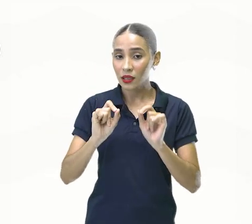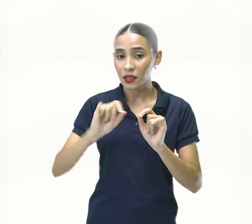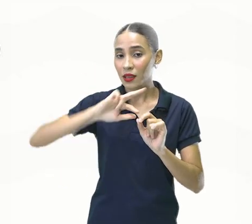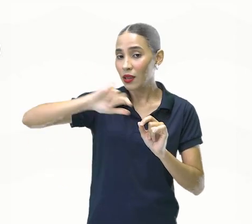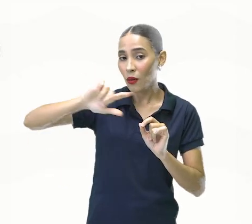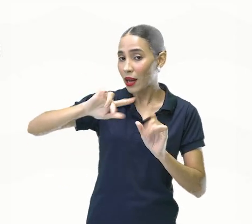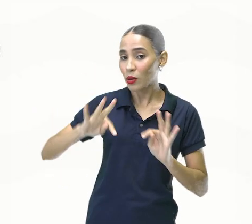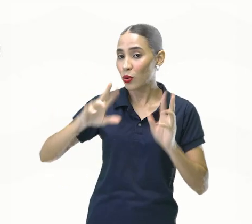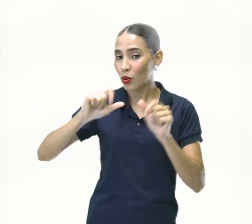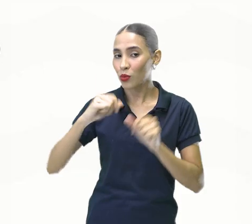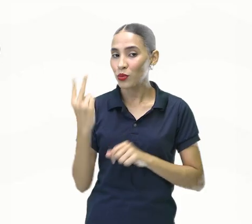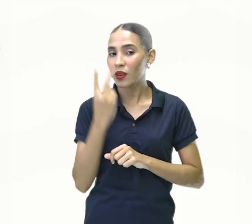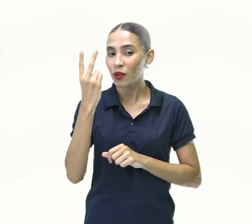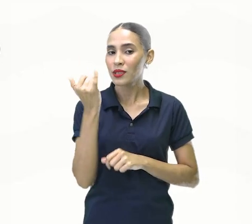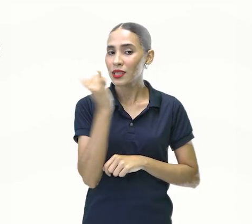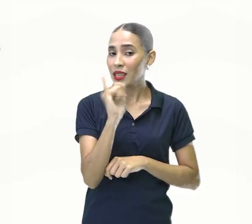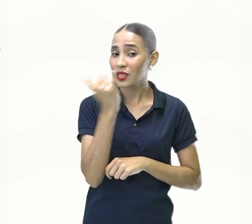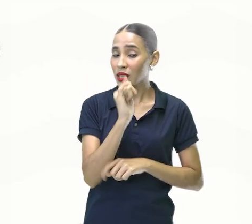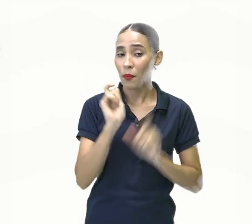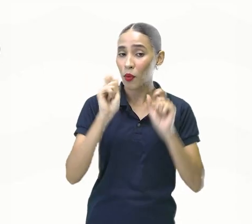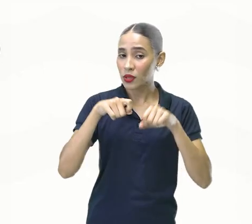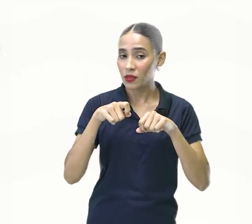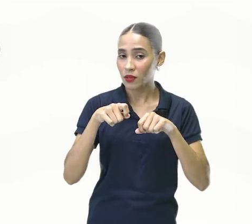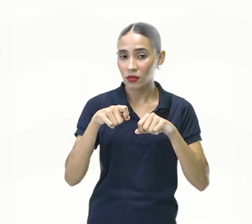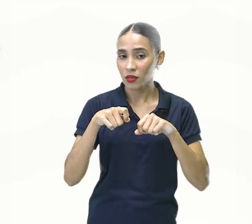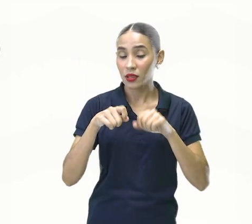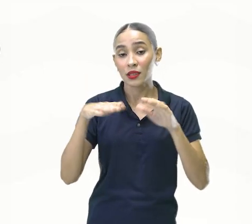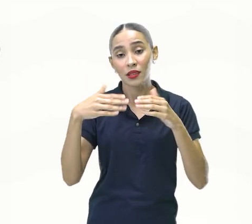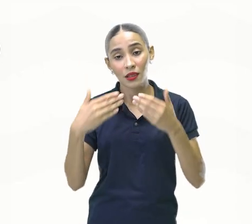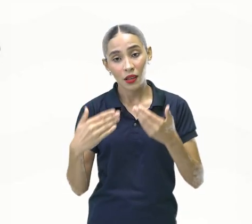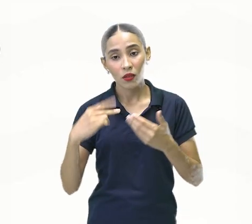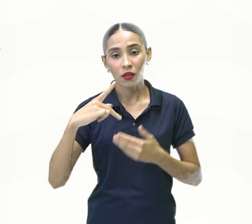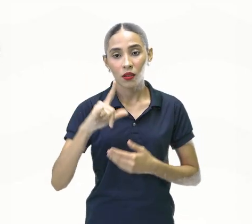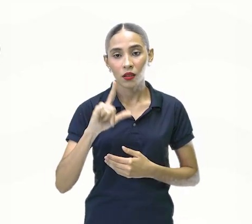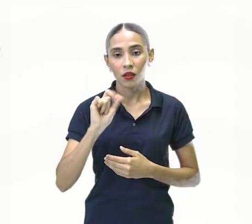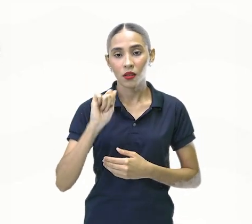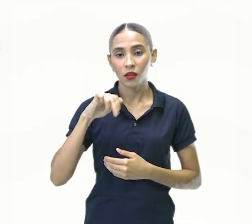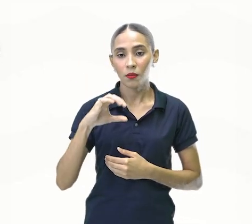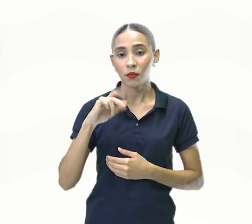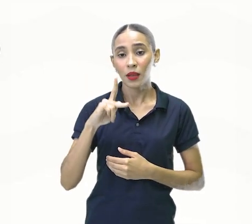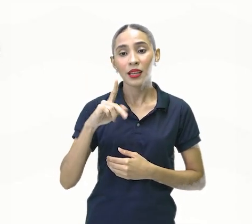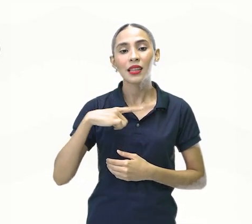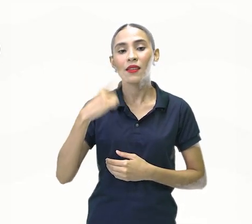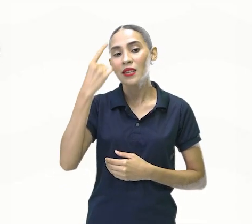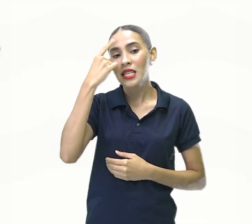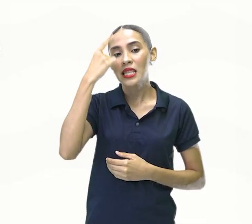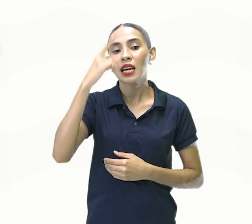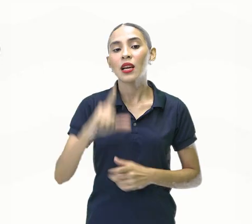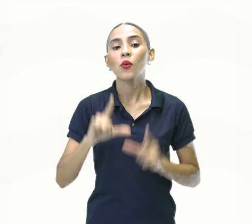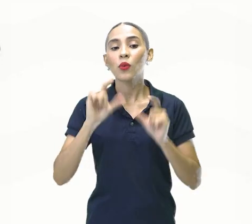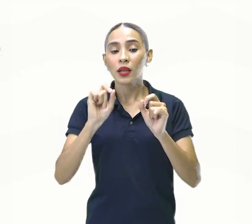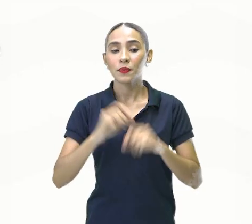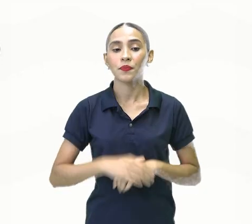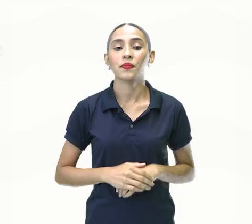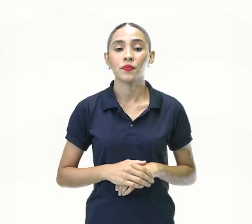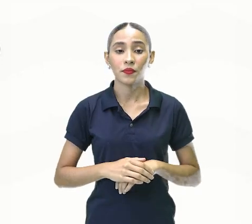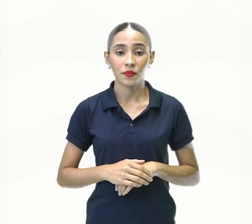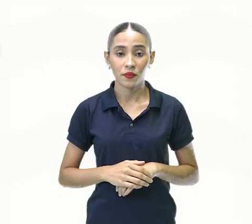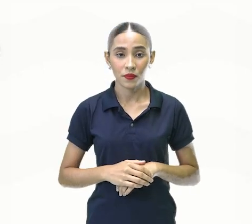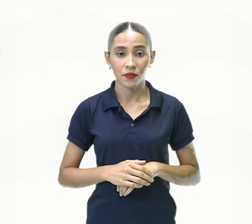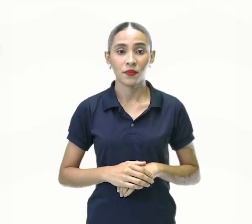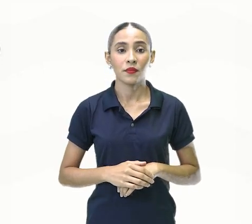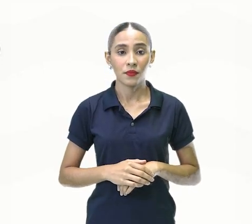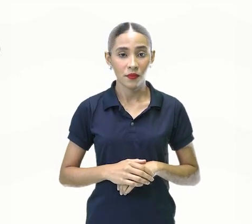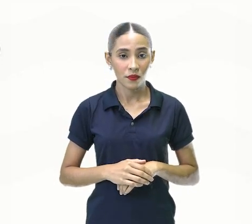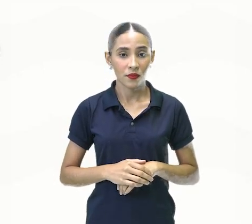os valores de energia são possíveis. Assim, Planck teve a seguinte ideia. Ao falar